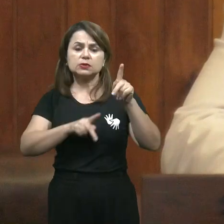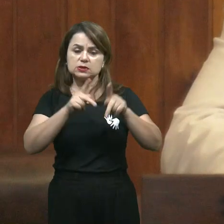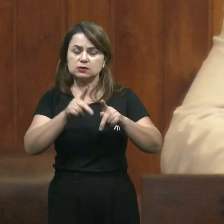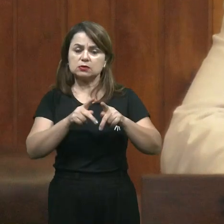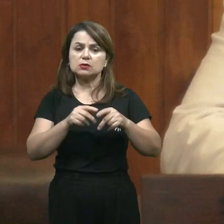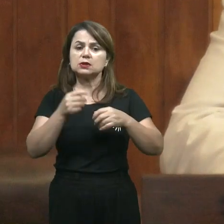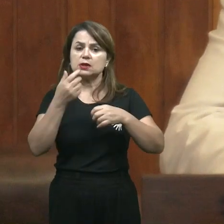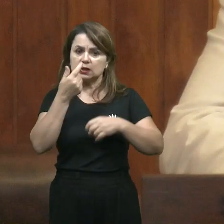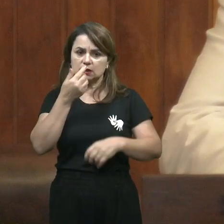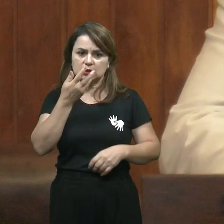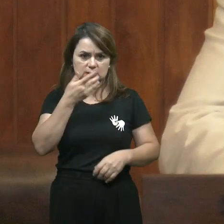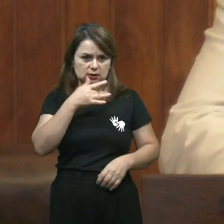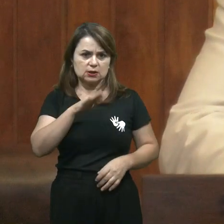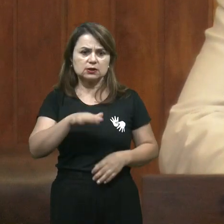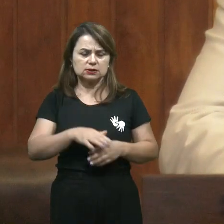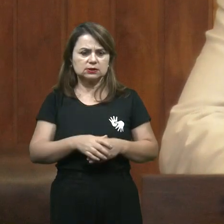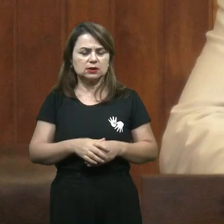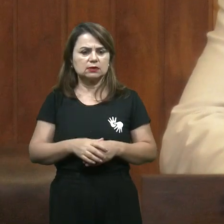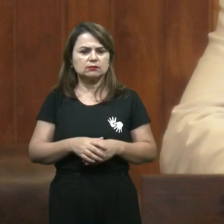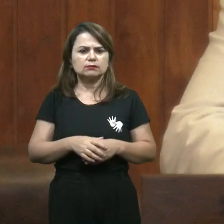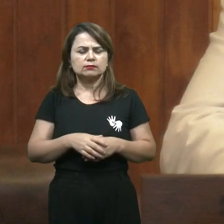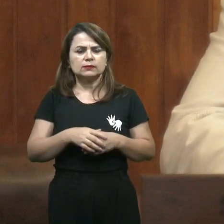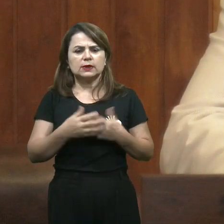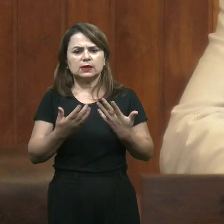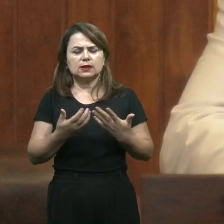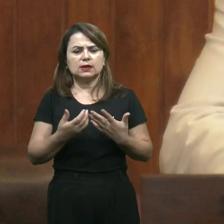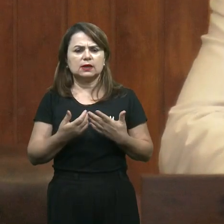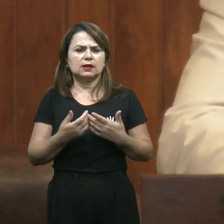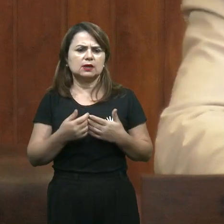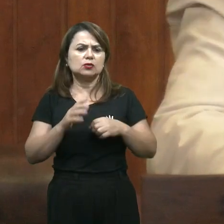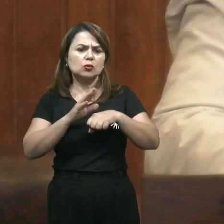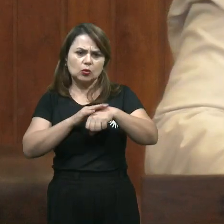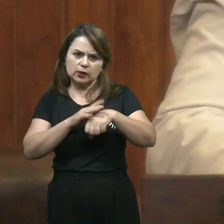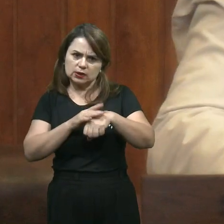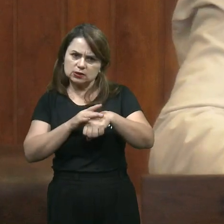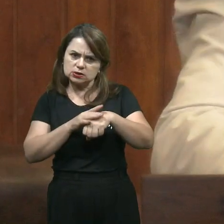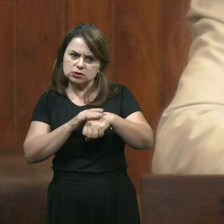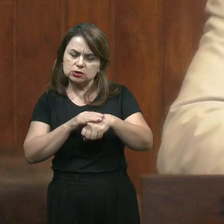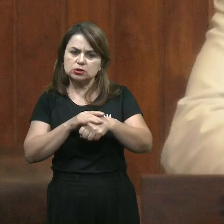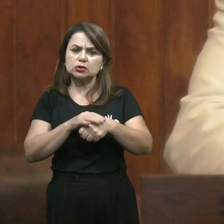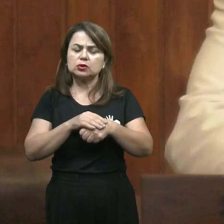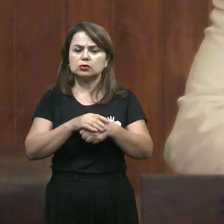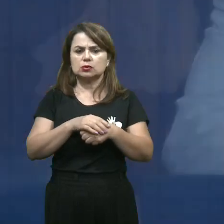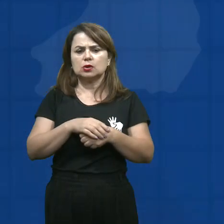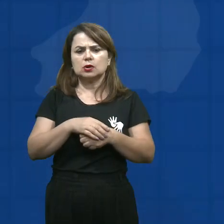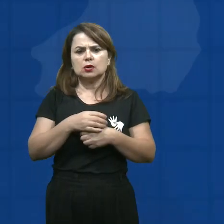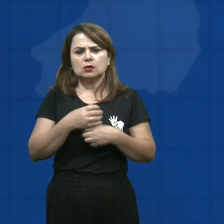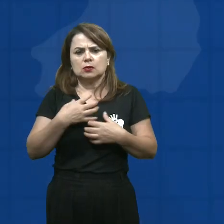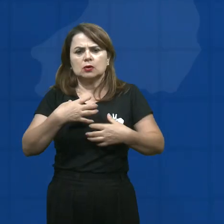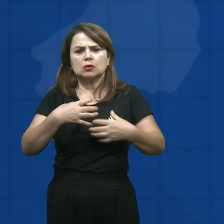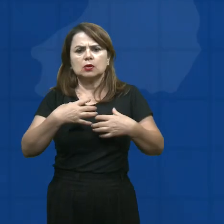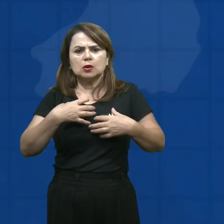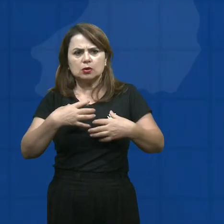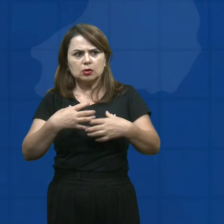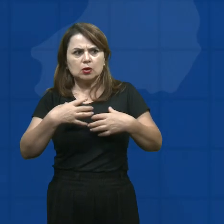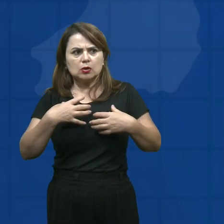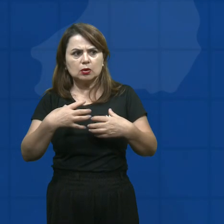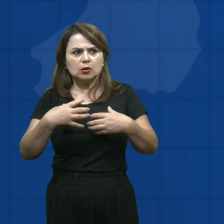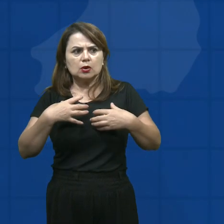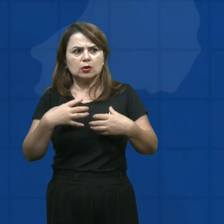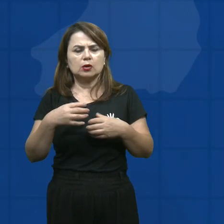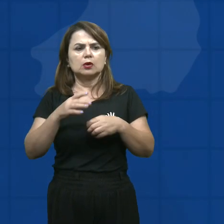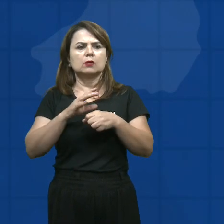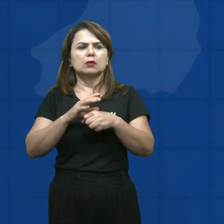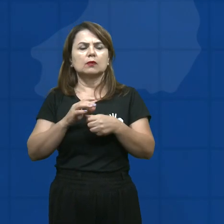respiratórios. Os moradores... Eu vou pedir a TV Câmara, acho que já passou as imagens.